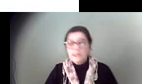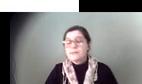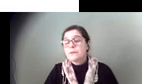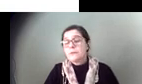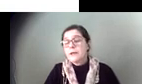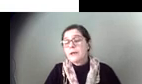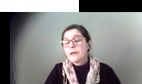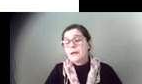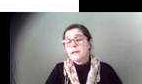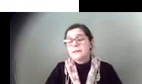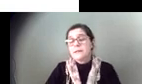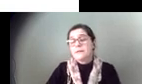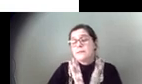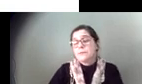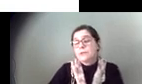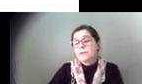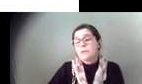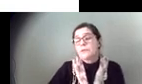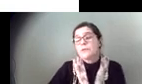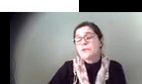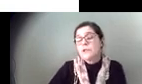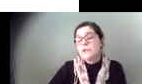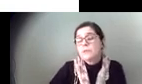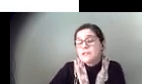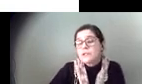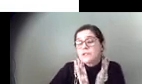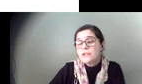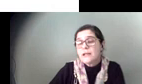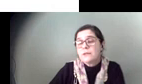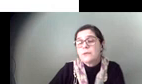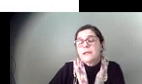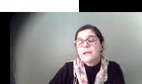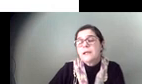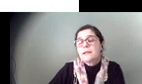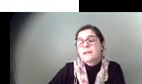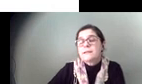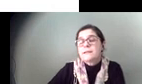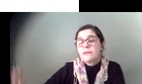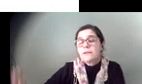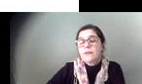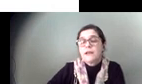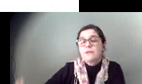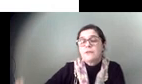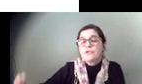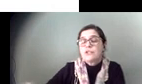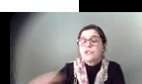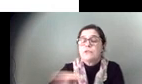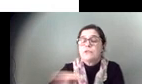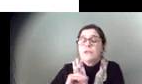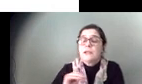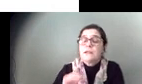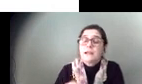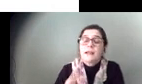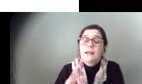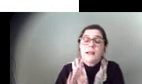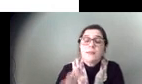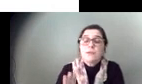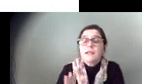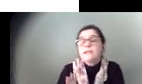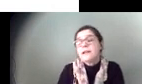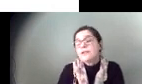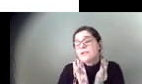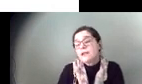Em relação a essa gravação. Por quê? Porque o vídeo ele não pode ser editado. Ele tem que ser gravado direitinho e